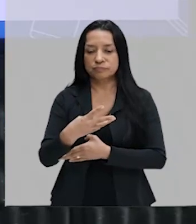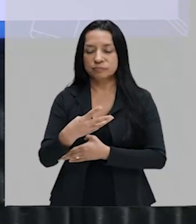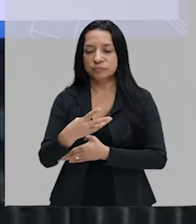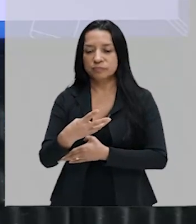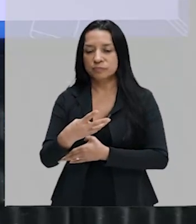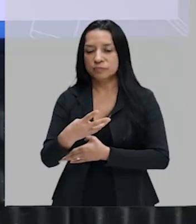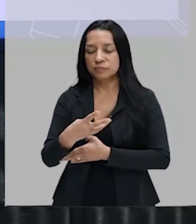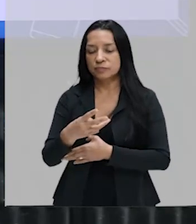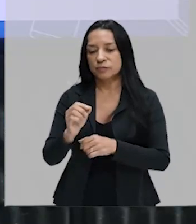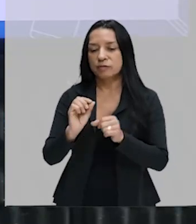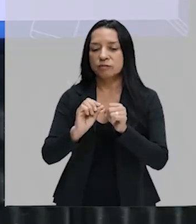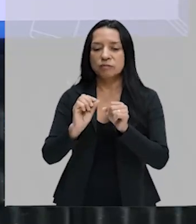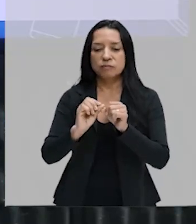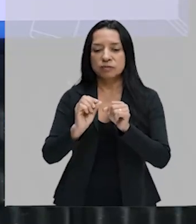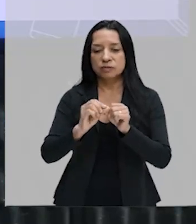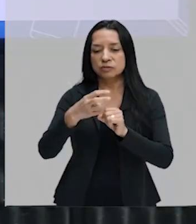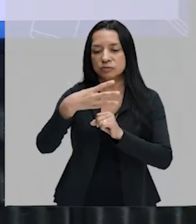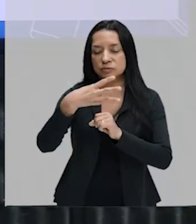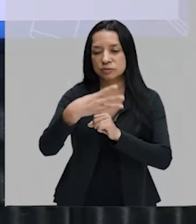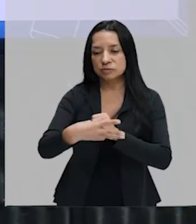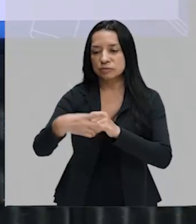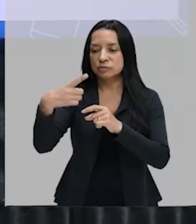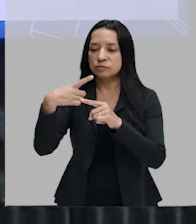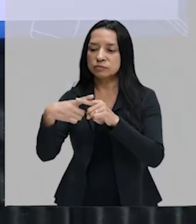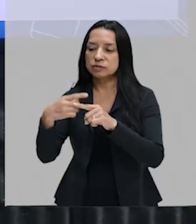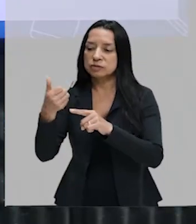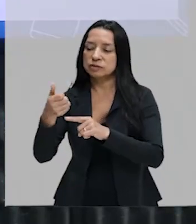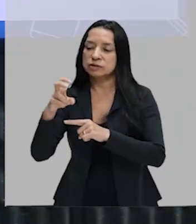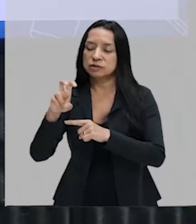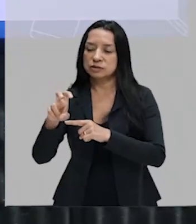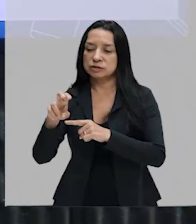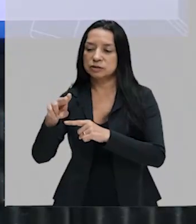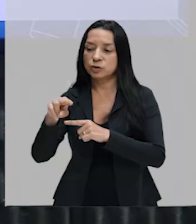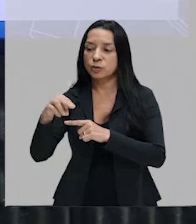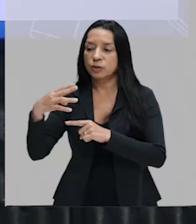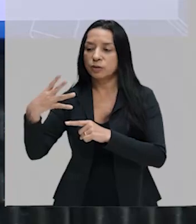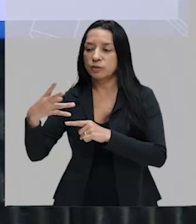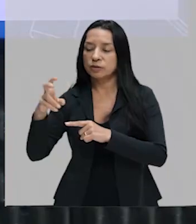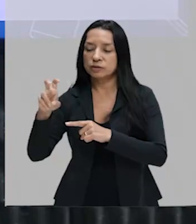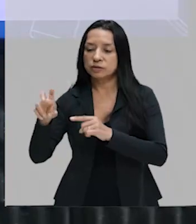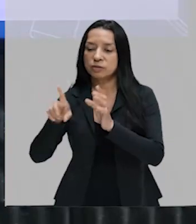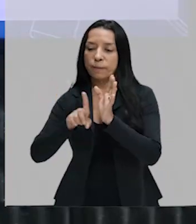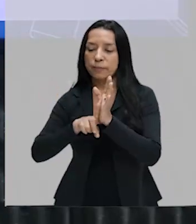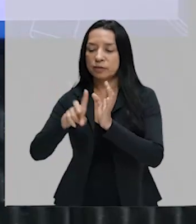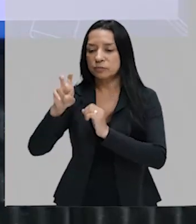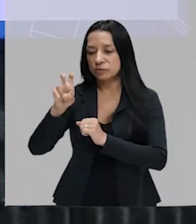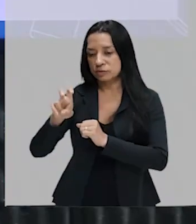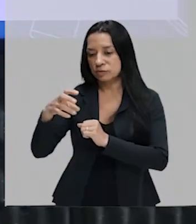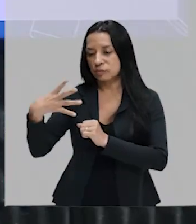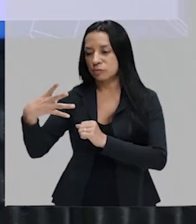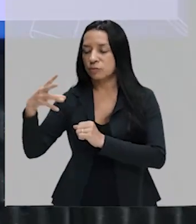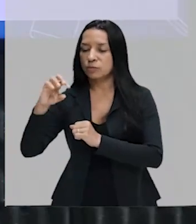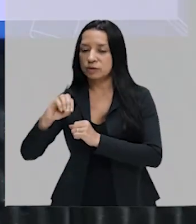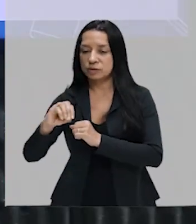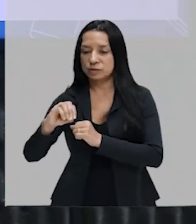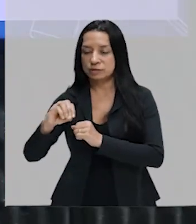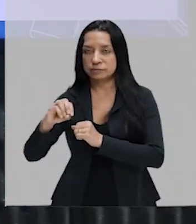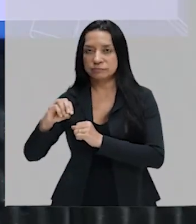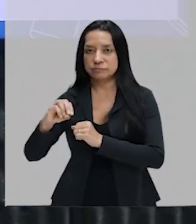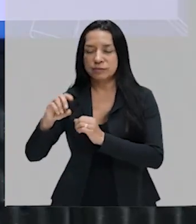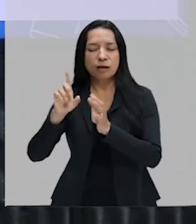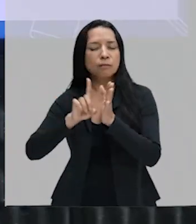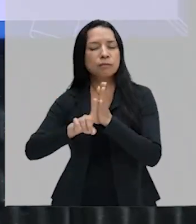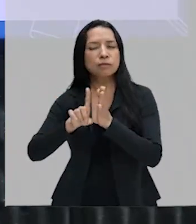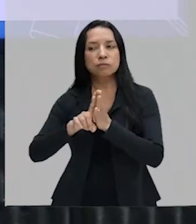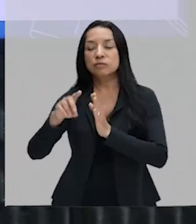faço 3 vezes 15, 45, menos 5, 40, deu zero?